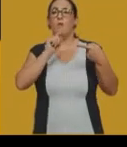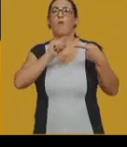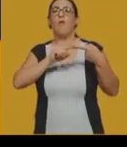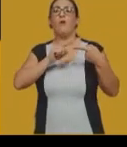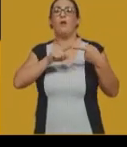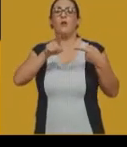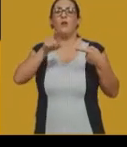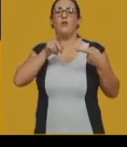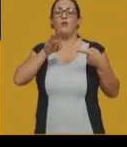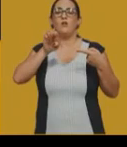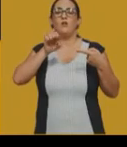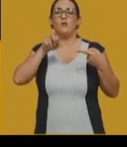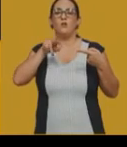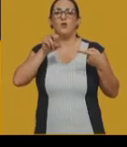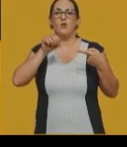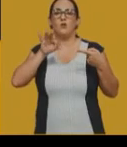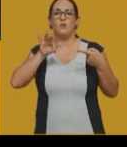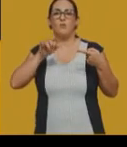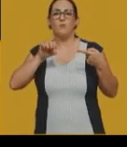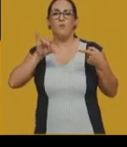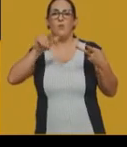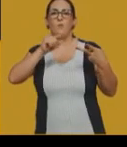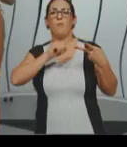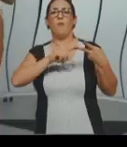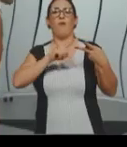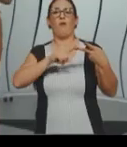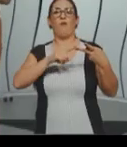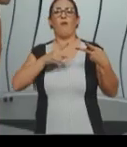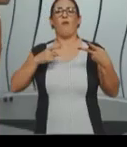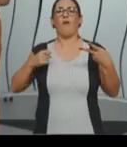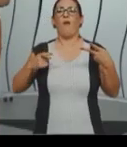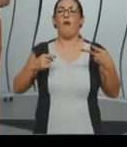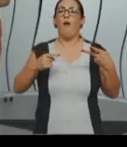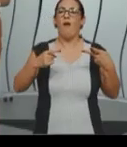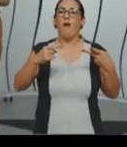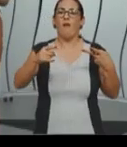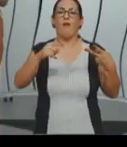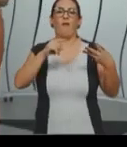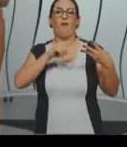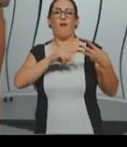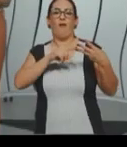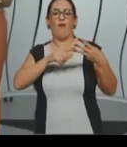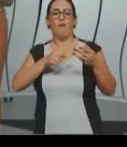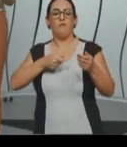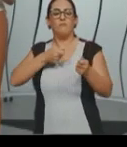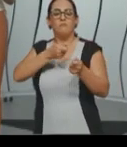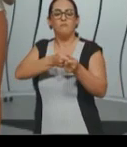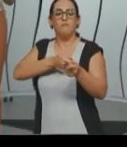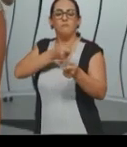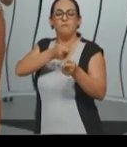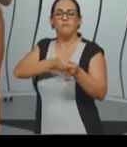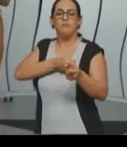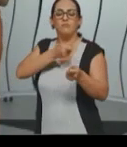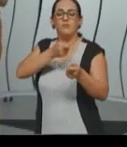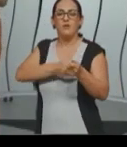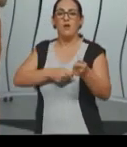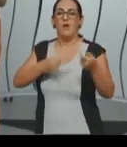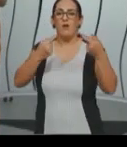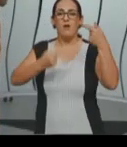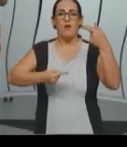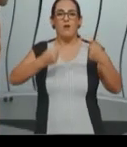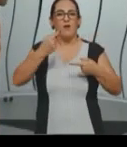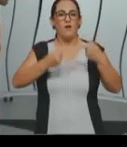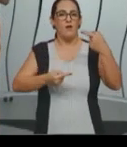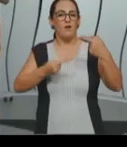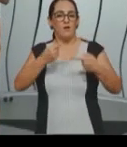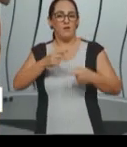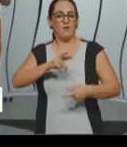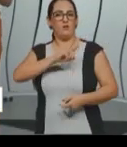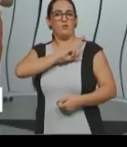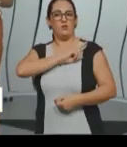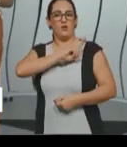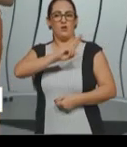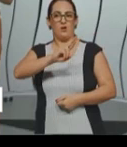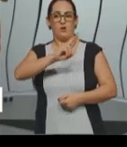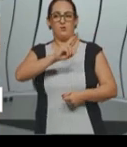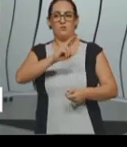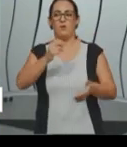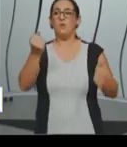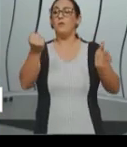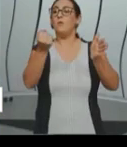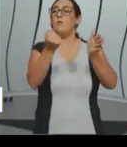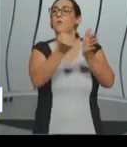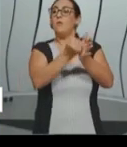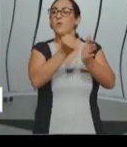guerras e conflitos culturais também, perseguições políticas e religiosas, que também vão ser muito marcantes aí, né, dentro de uma